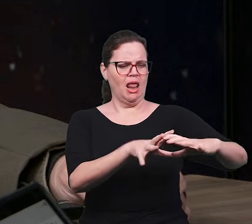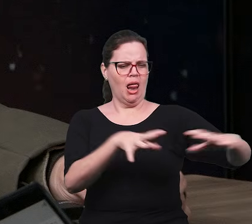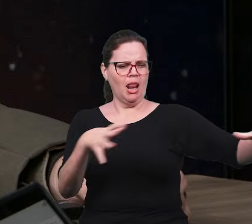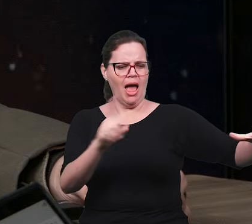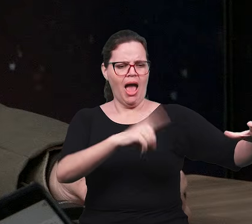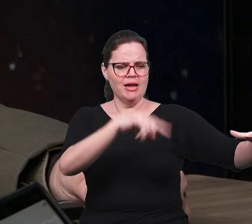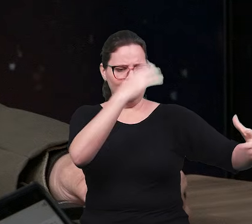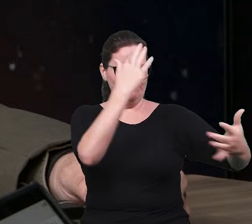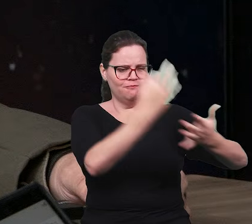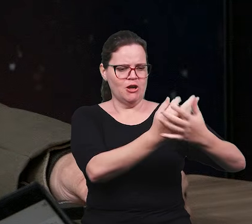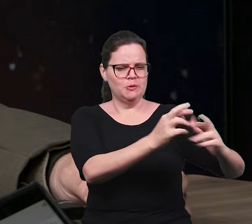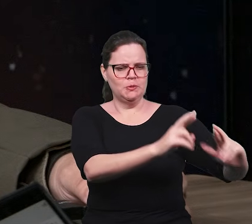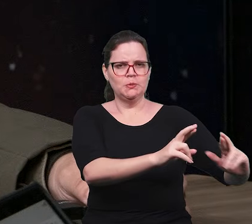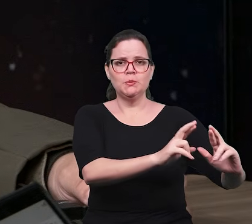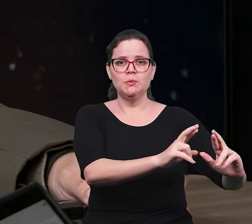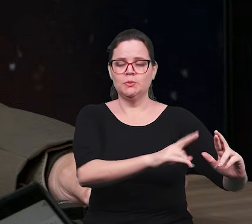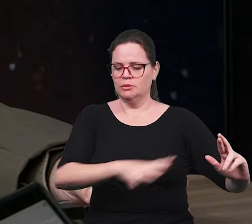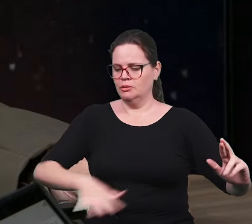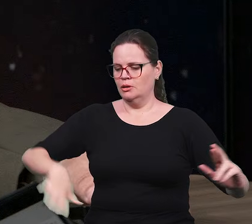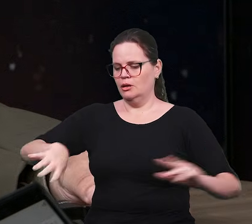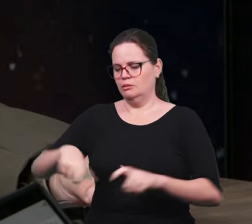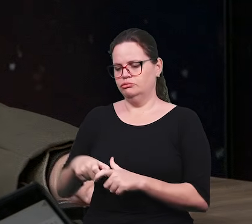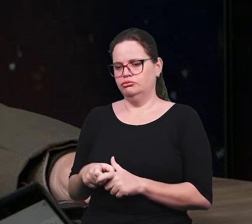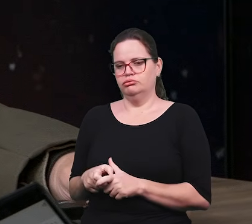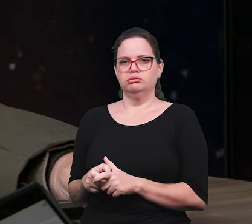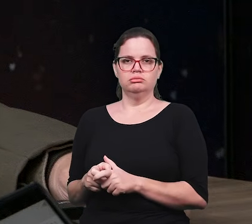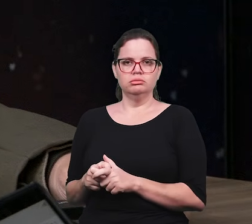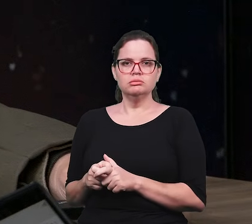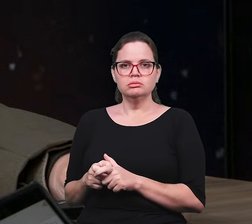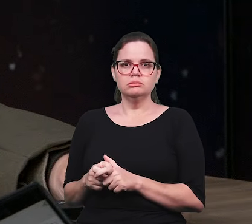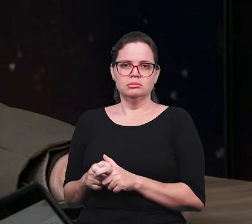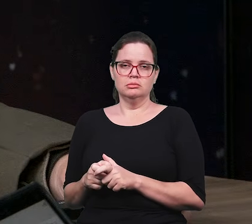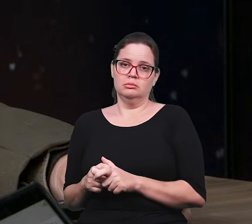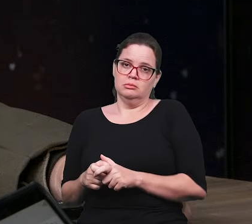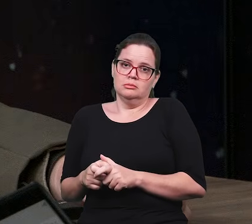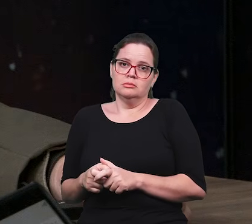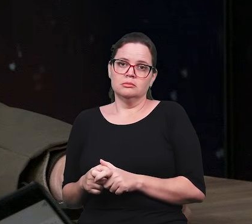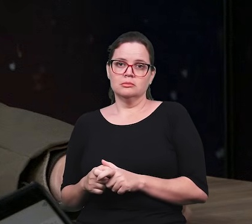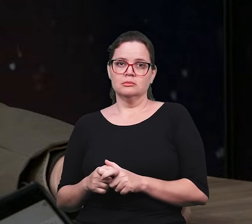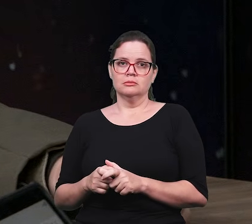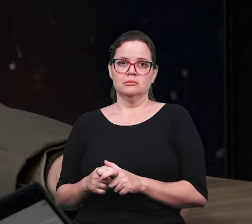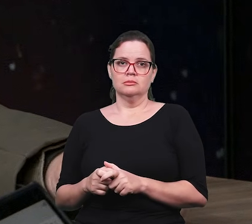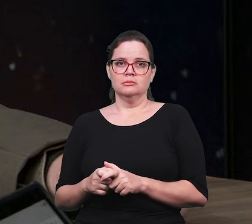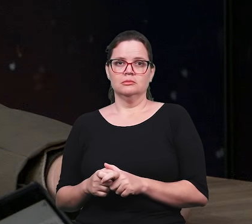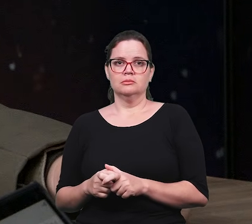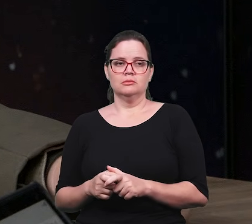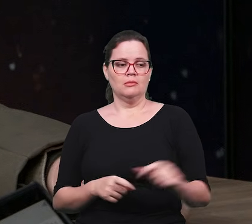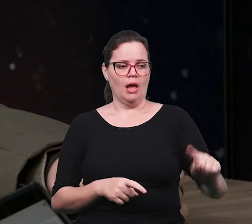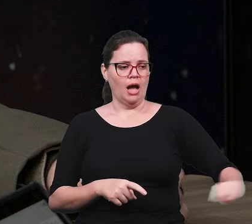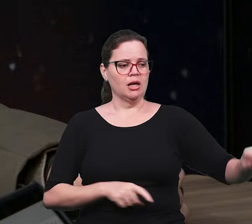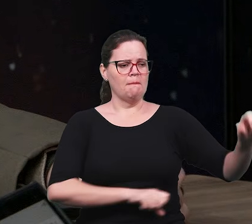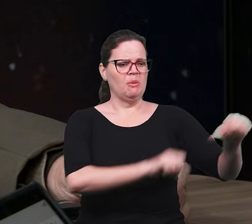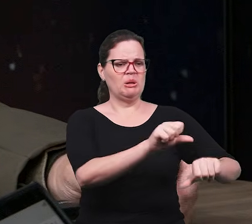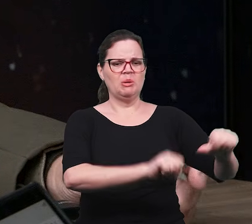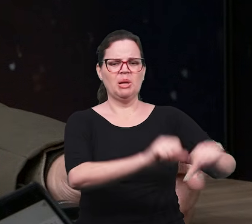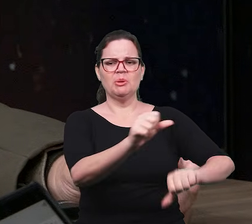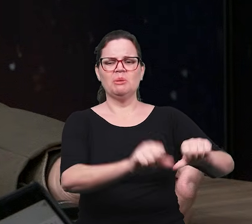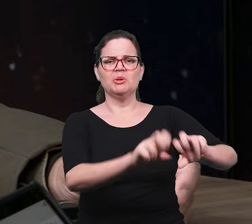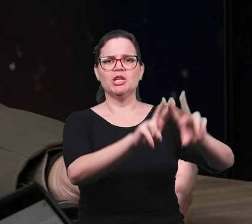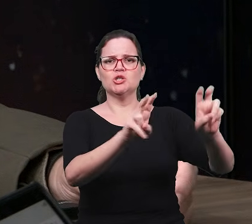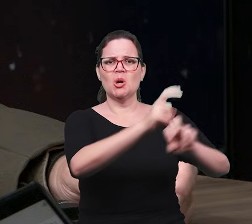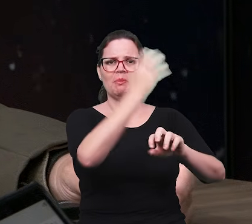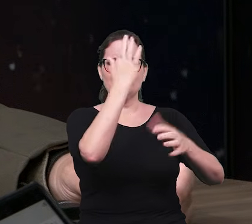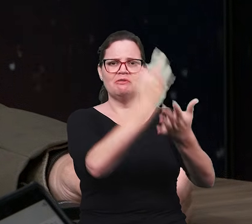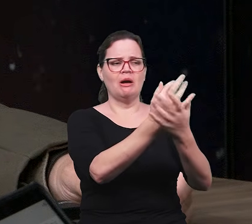e aí que nós estamos falando no entorno dos irmãos, né, que compõem a igreja do Senhor, no entorno dele tem mudanças do conceito de